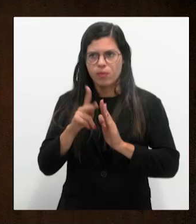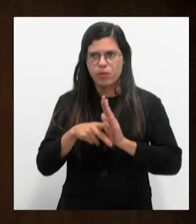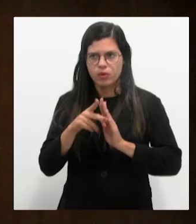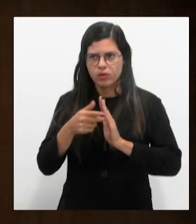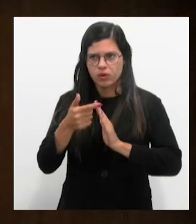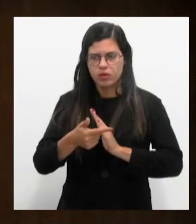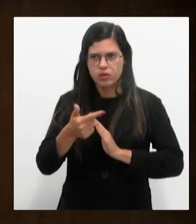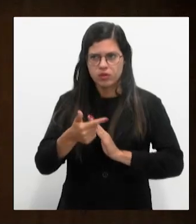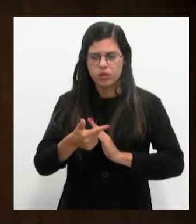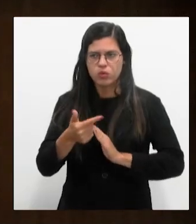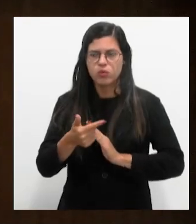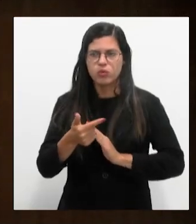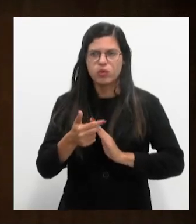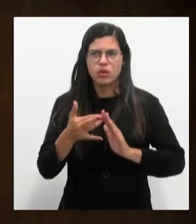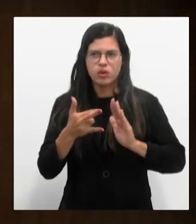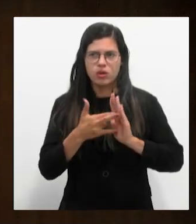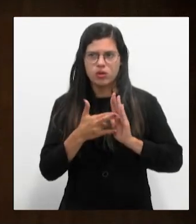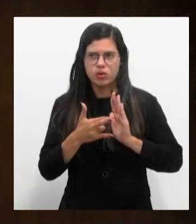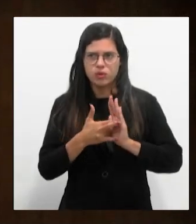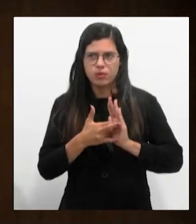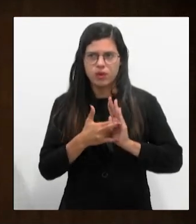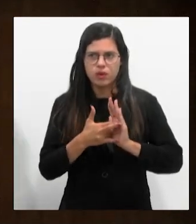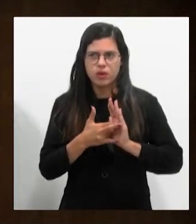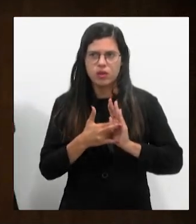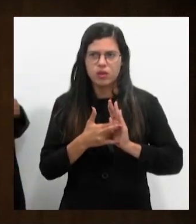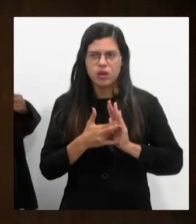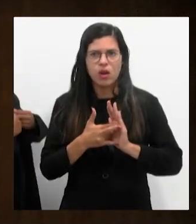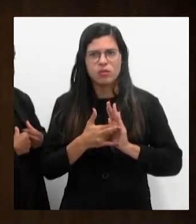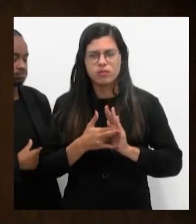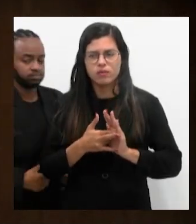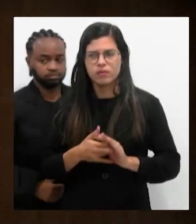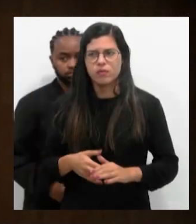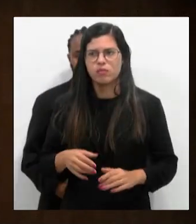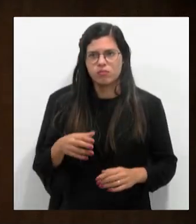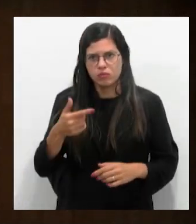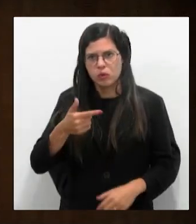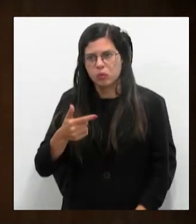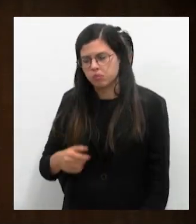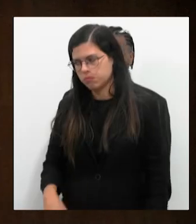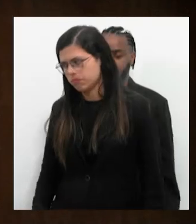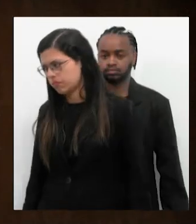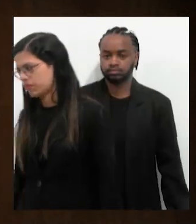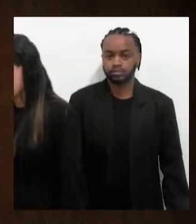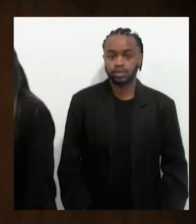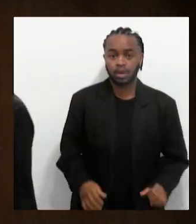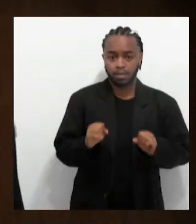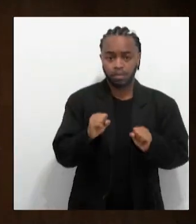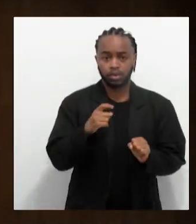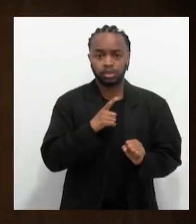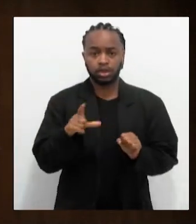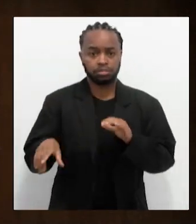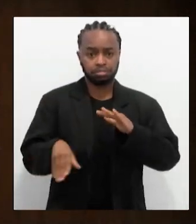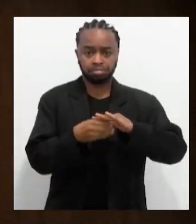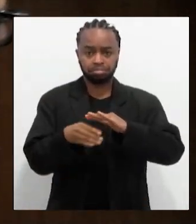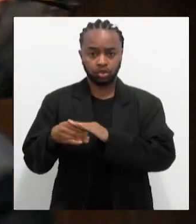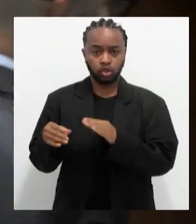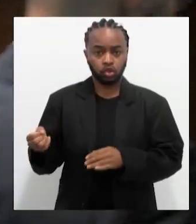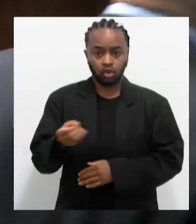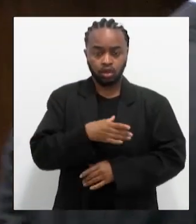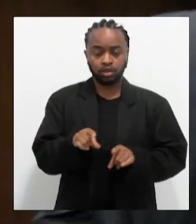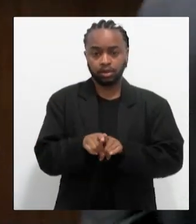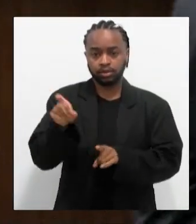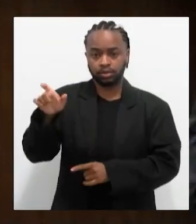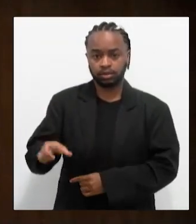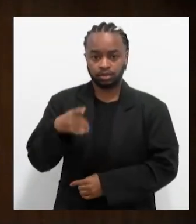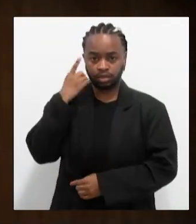e regimentalmente, ainda que em segunda discussão, possa receber novas emendas, a própria deputada Renata, com a bancada do PSOL,